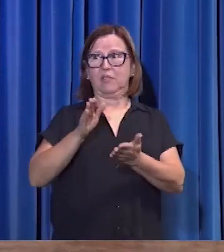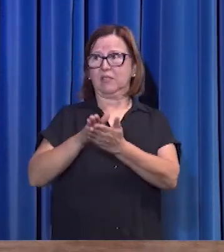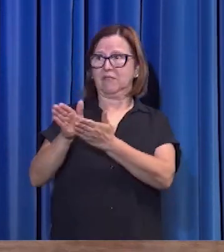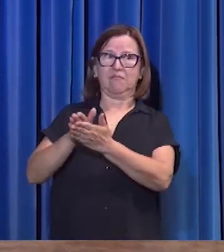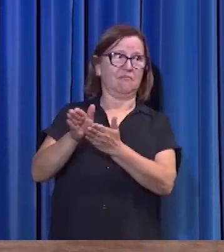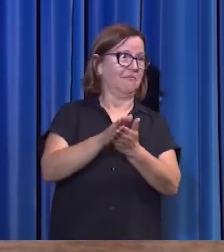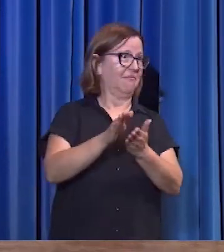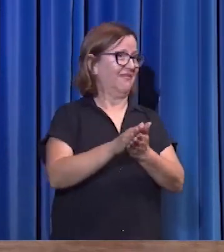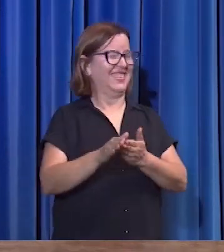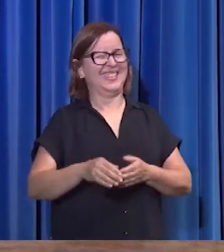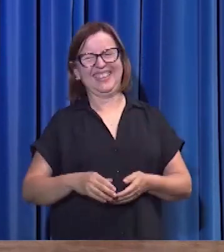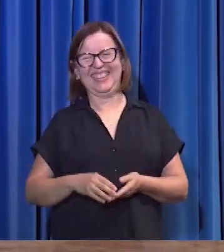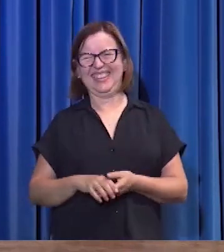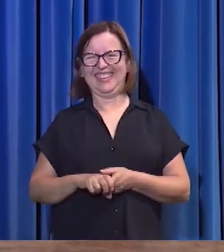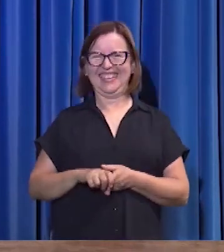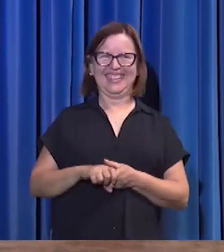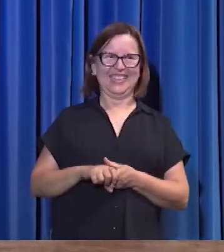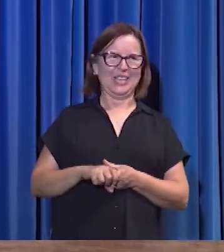expulsar vocês.